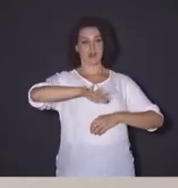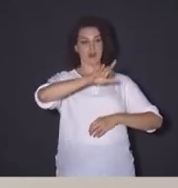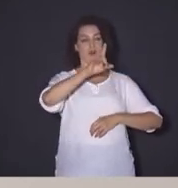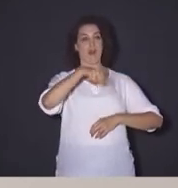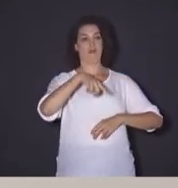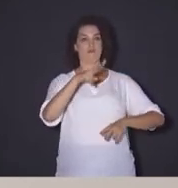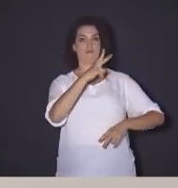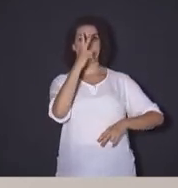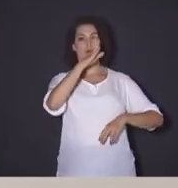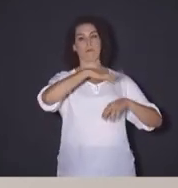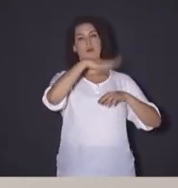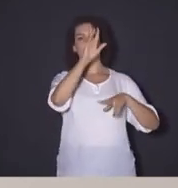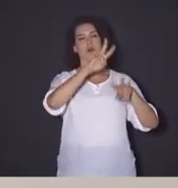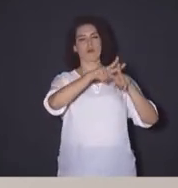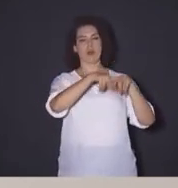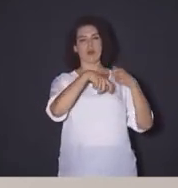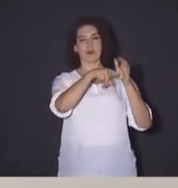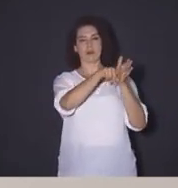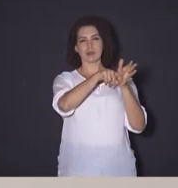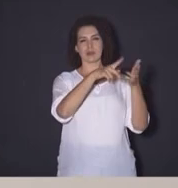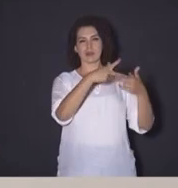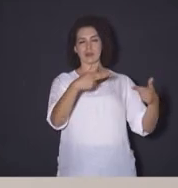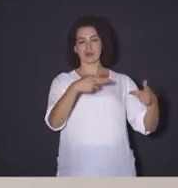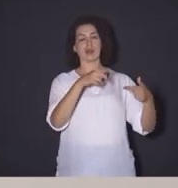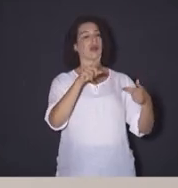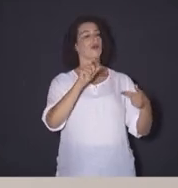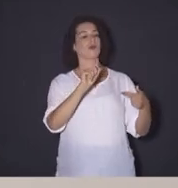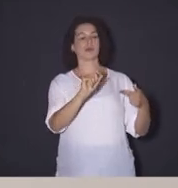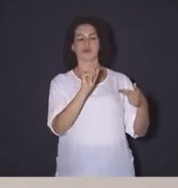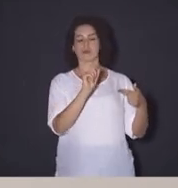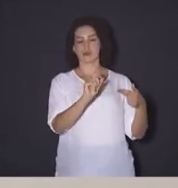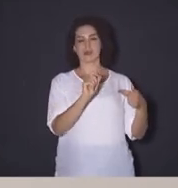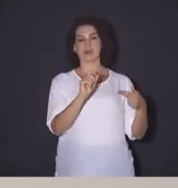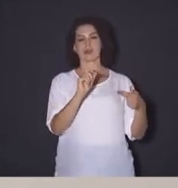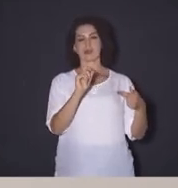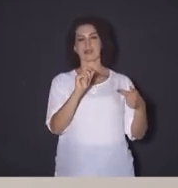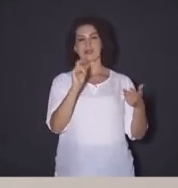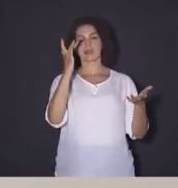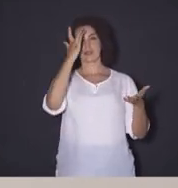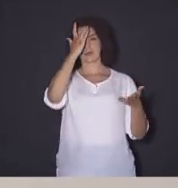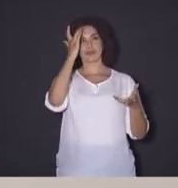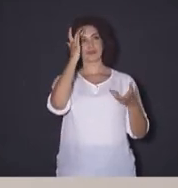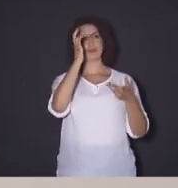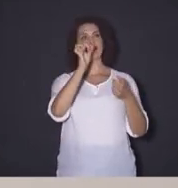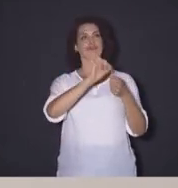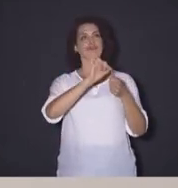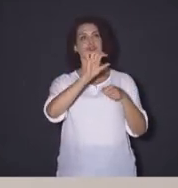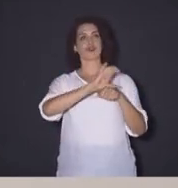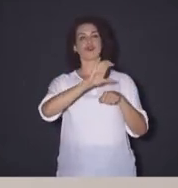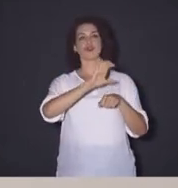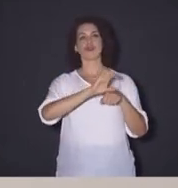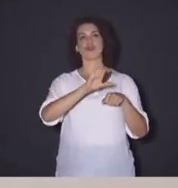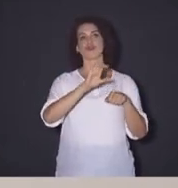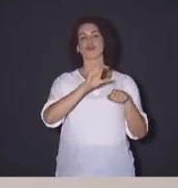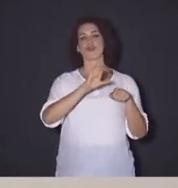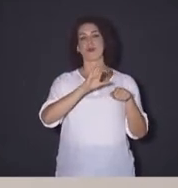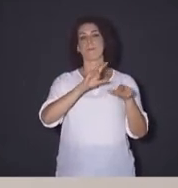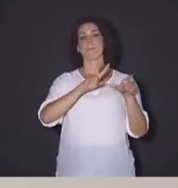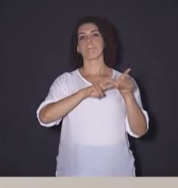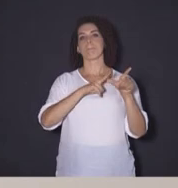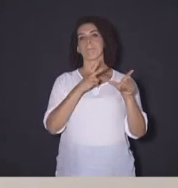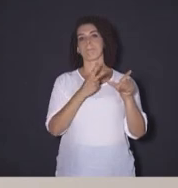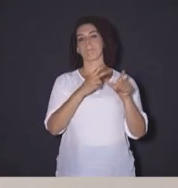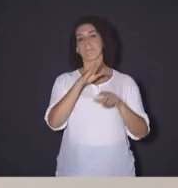enfim são as pessoas que cursaram cursos de bacharelado e